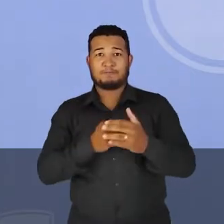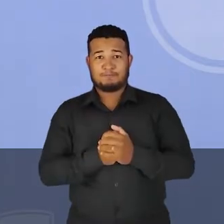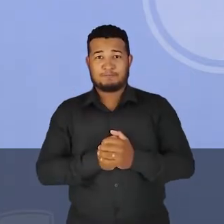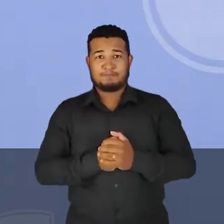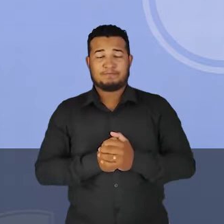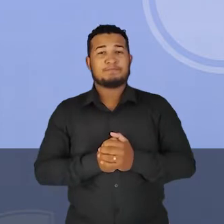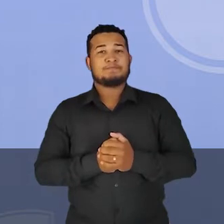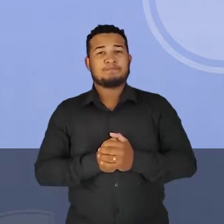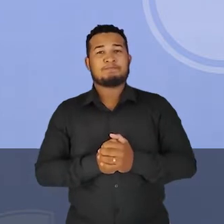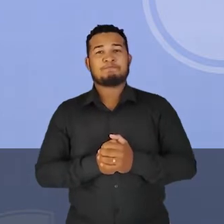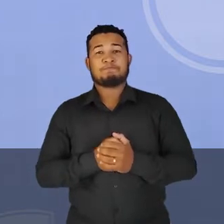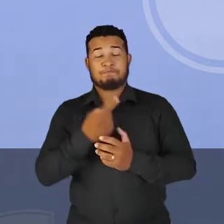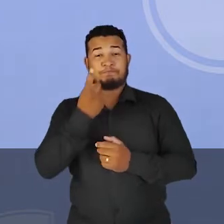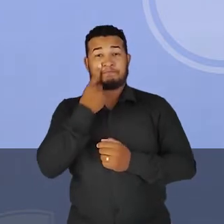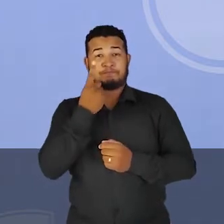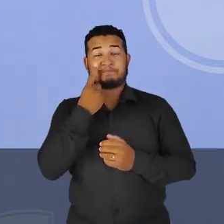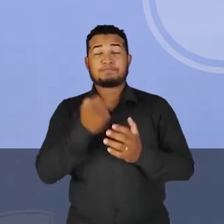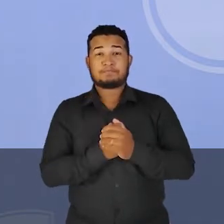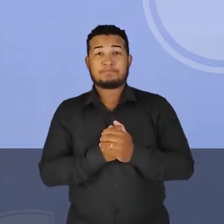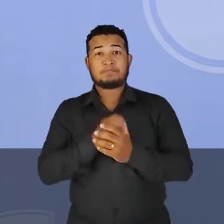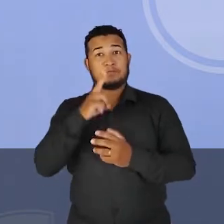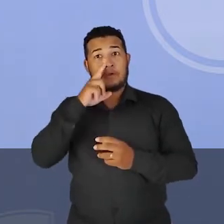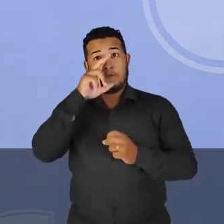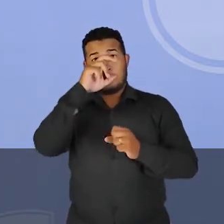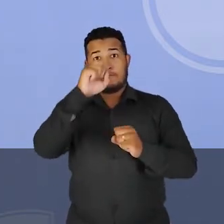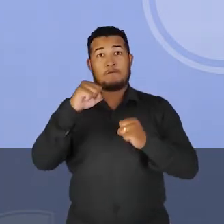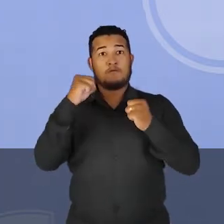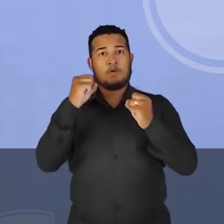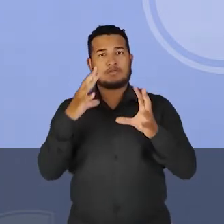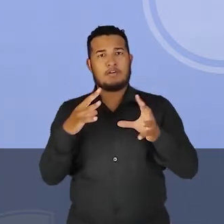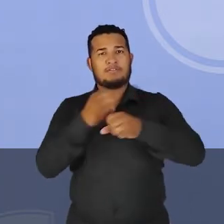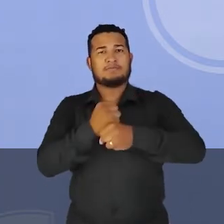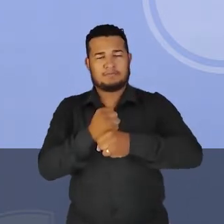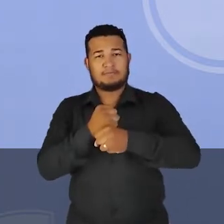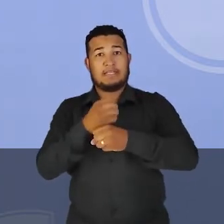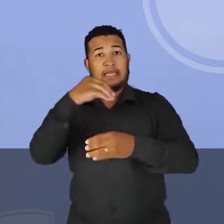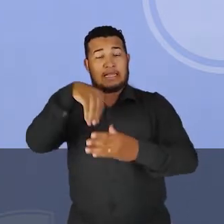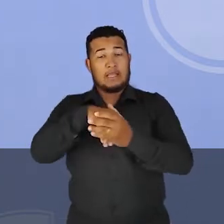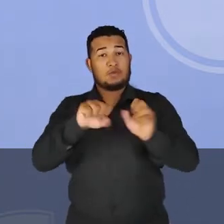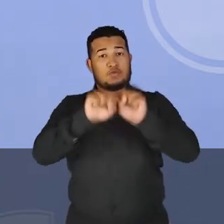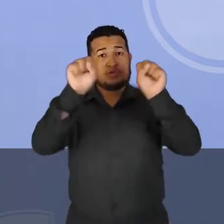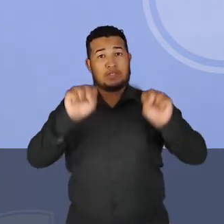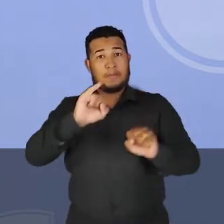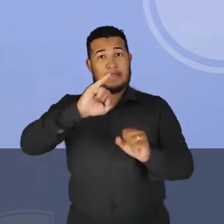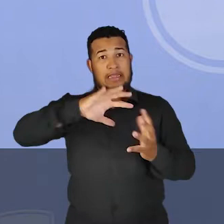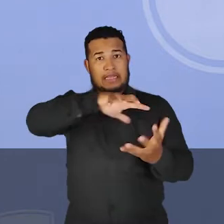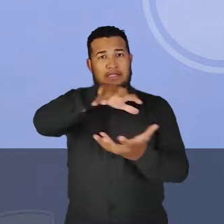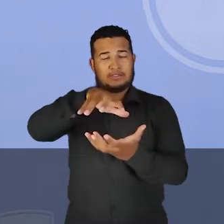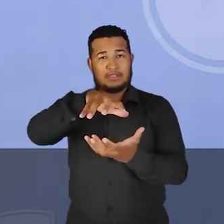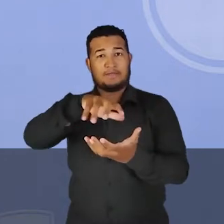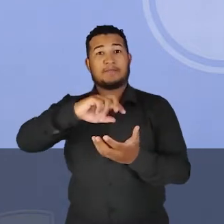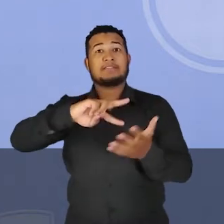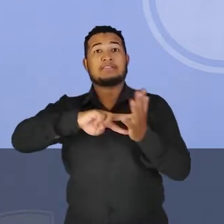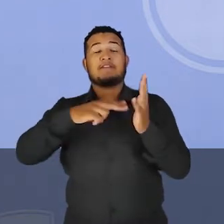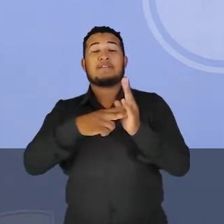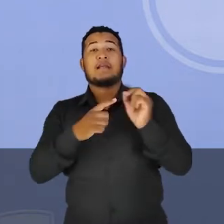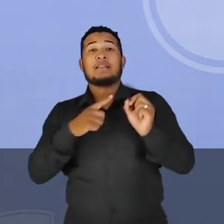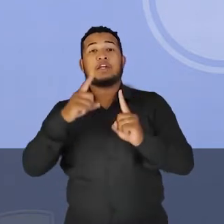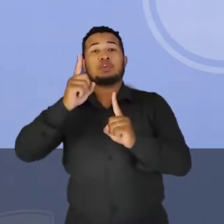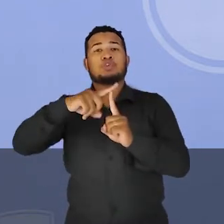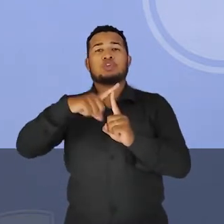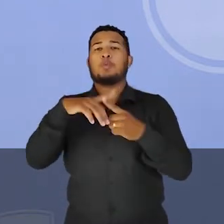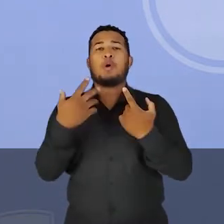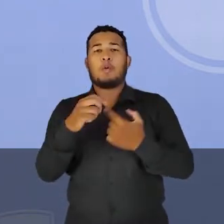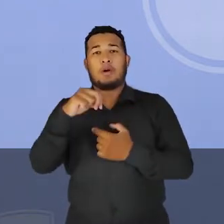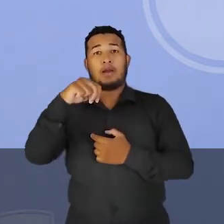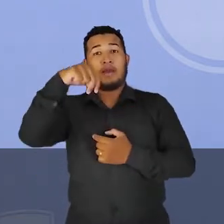um adendo. A força resultante no sistema internacional tem uma unidade de medida que vai ser em newtons, é